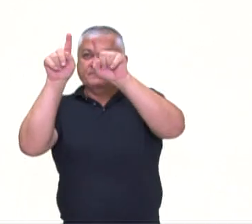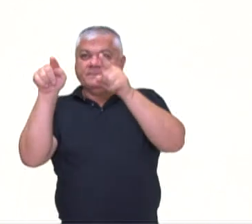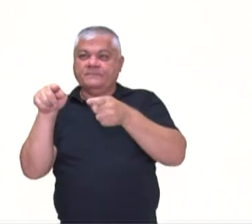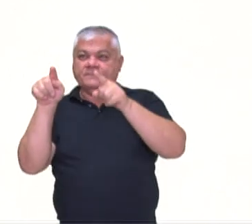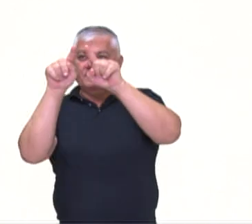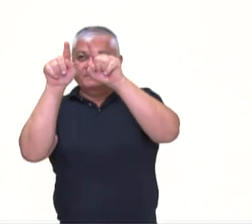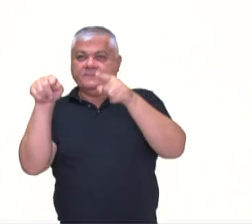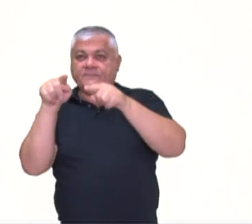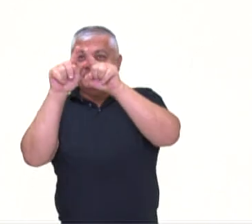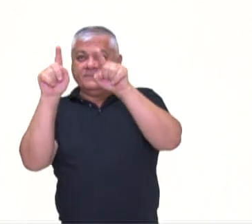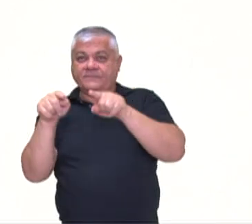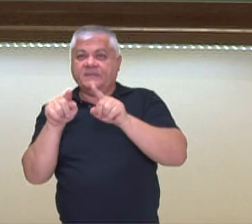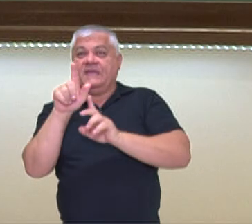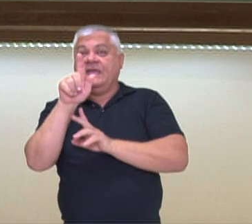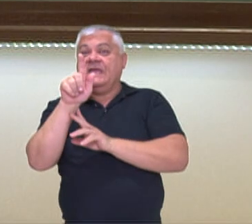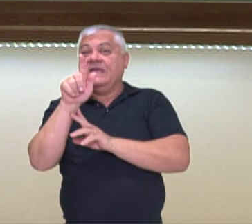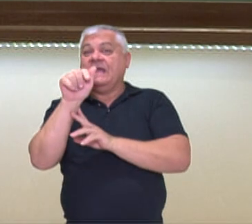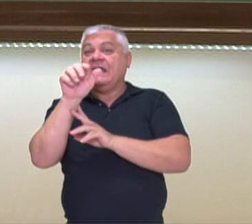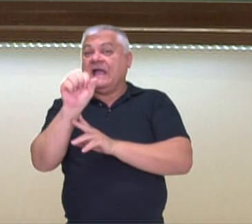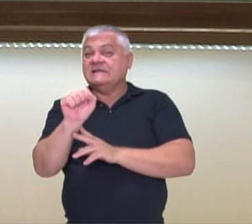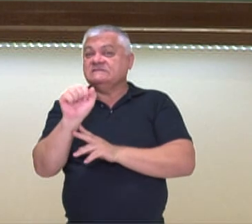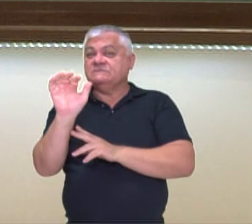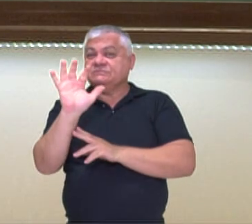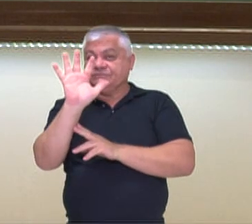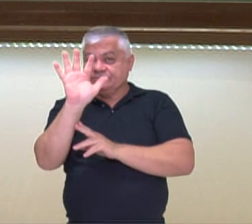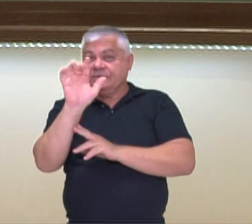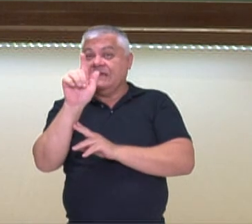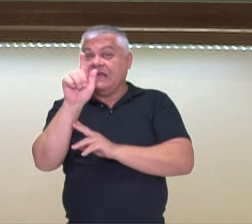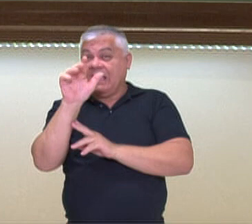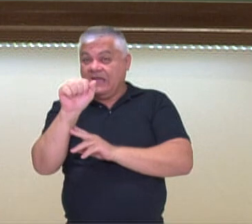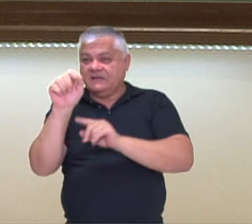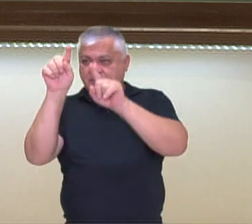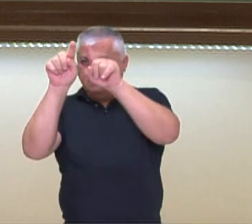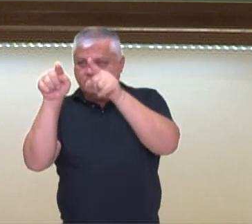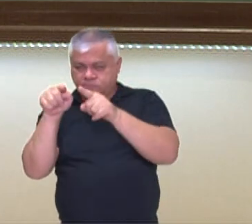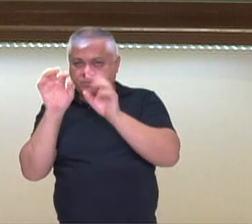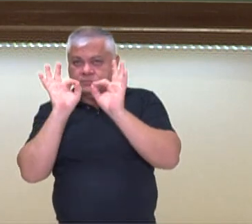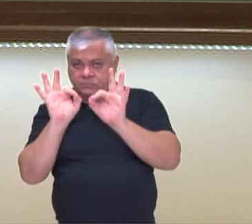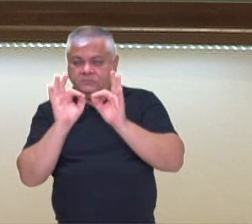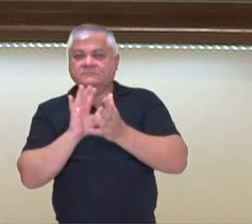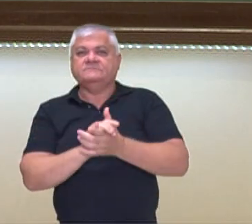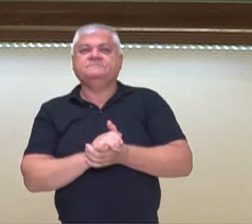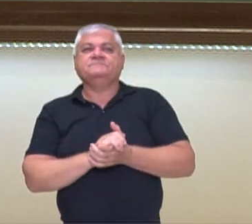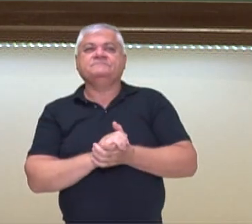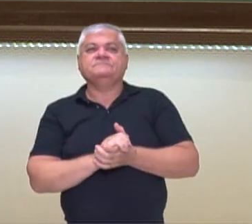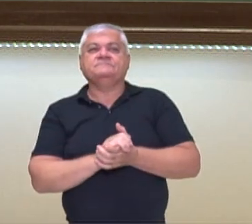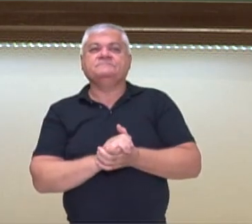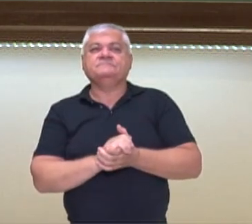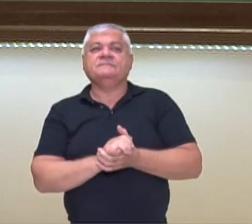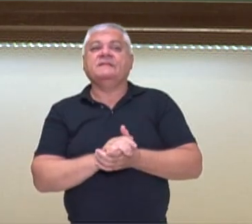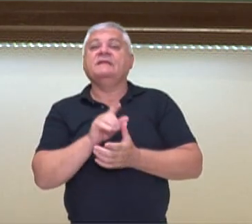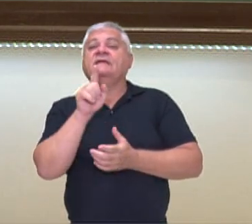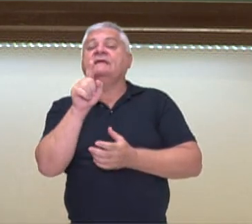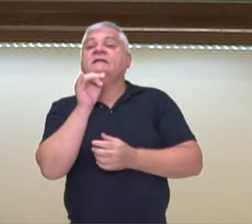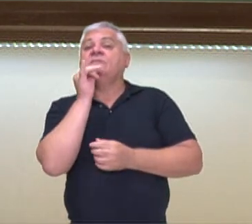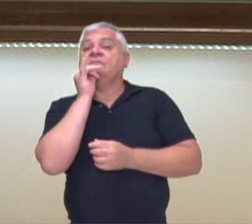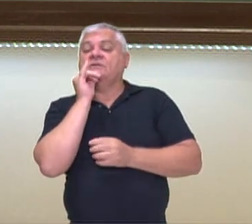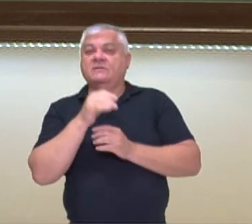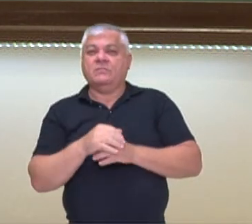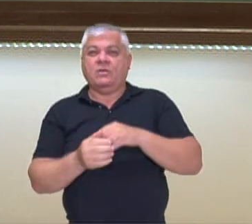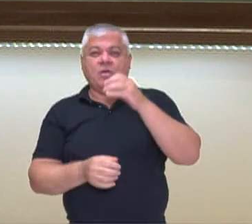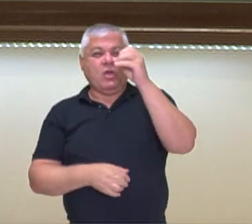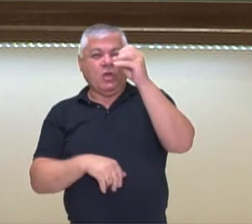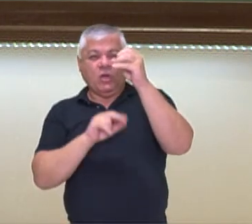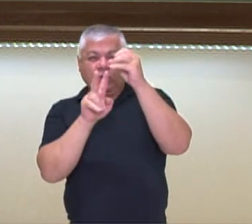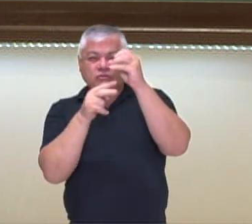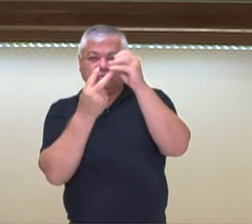entre parênteses, é o estado gasoso. E observem um detalhezinho, tá? O estado gasoso, ele não é mais